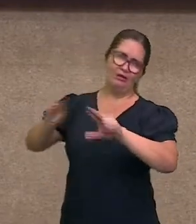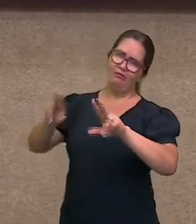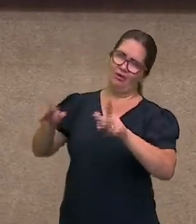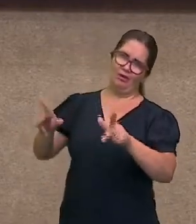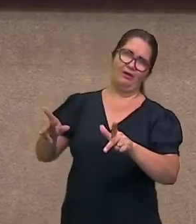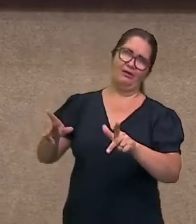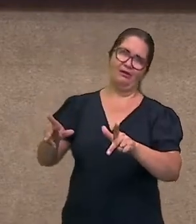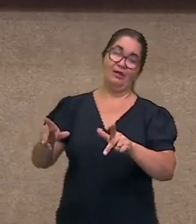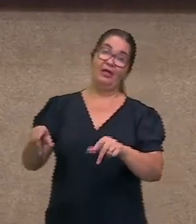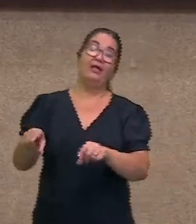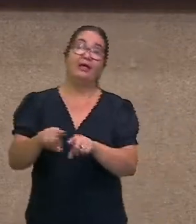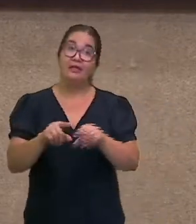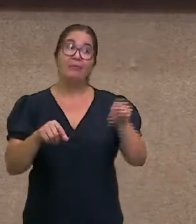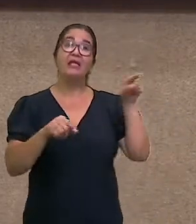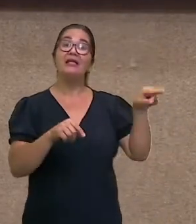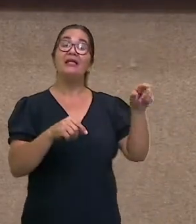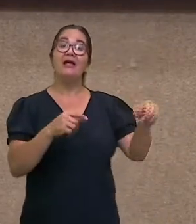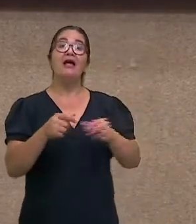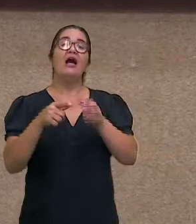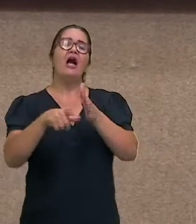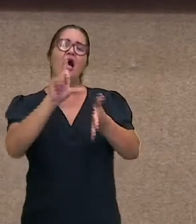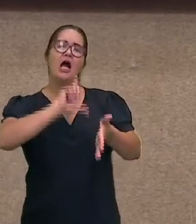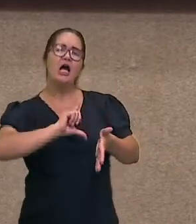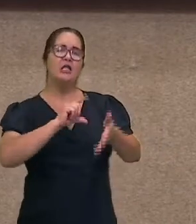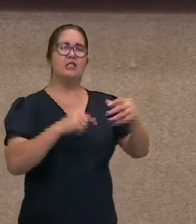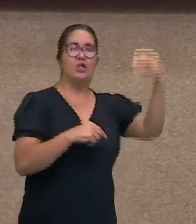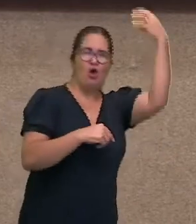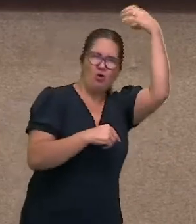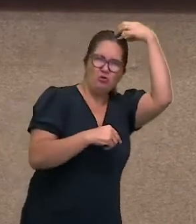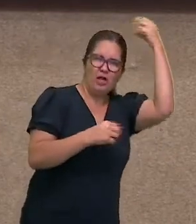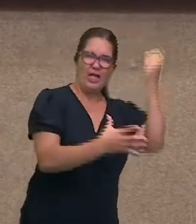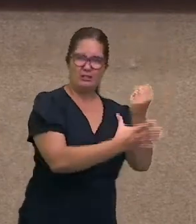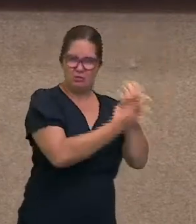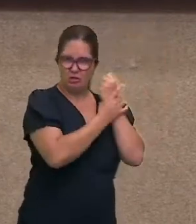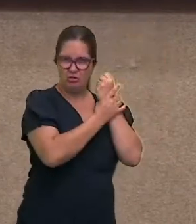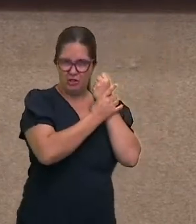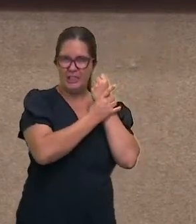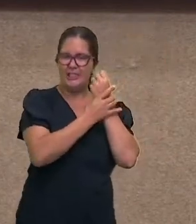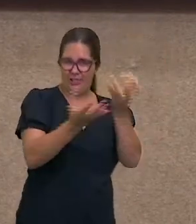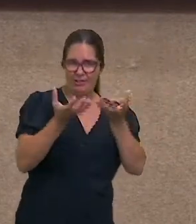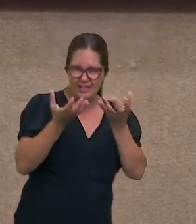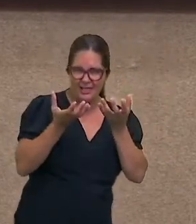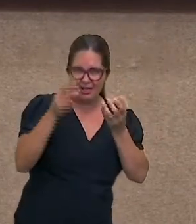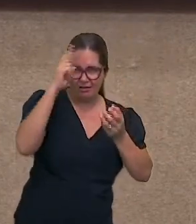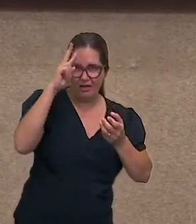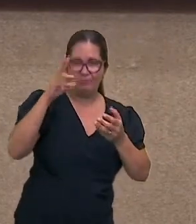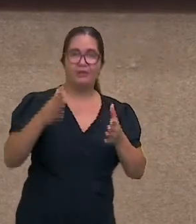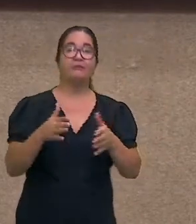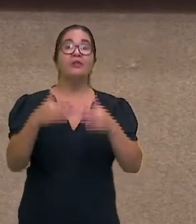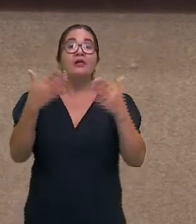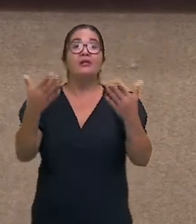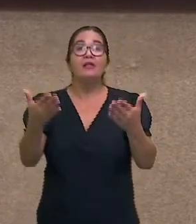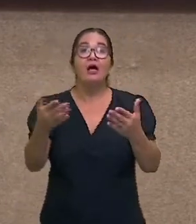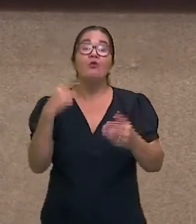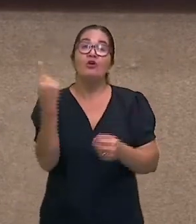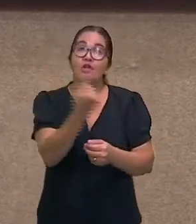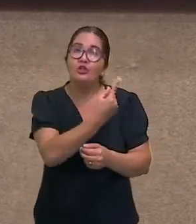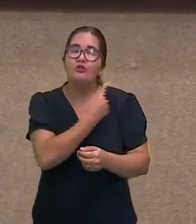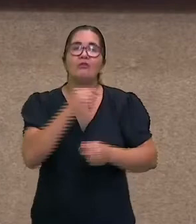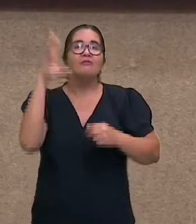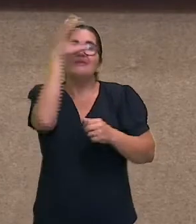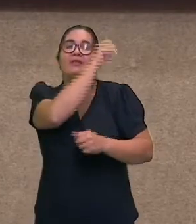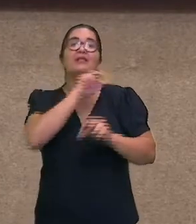reis absolutistas. De todo esse debate que falamos, que citamos, alguns princípios